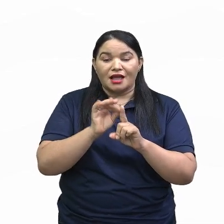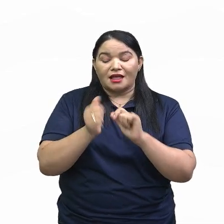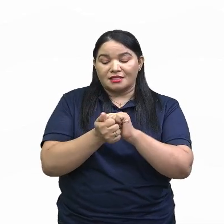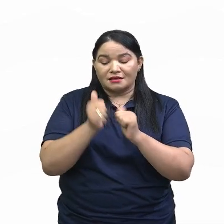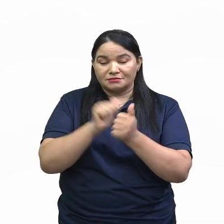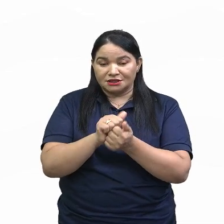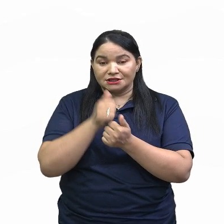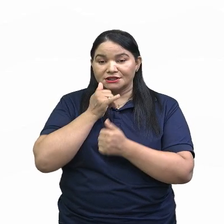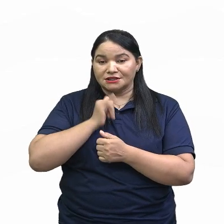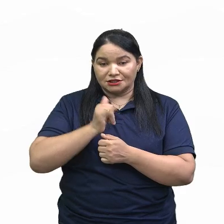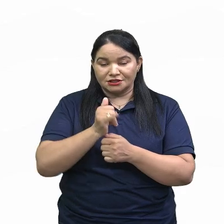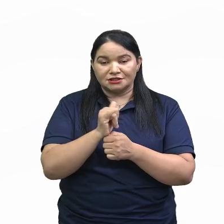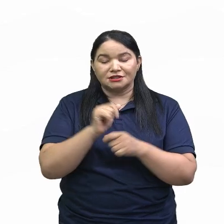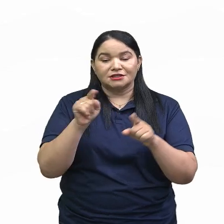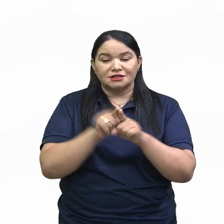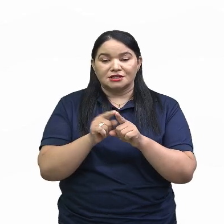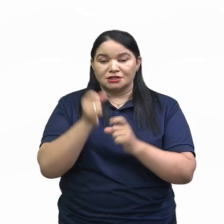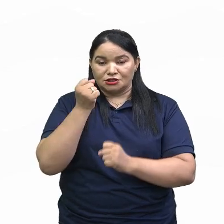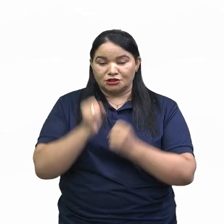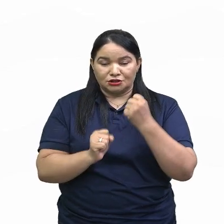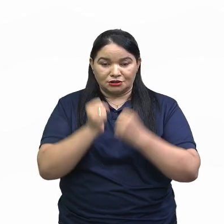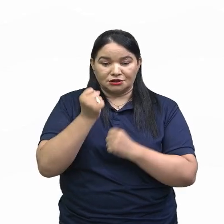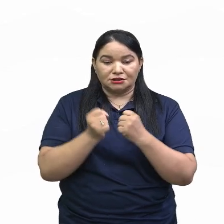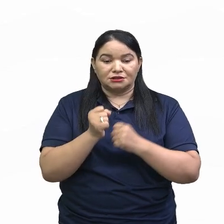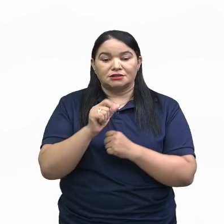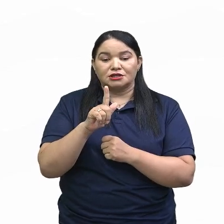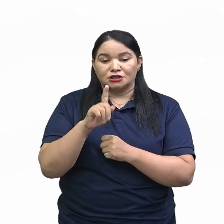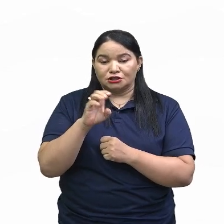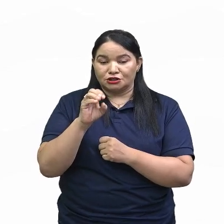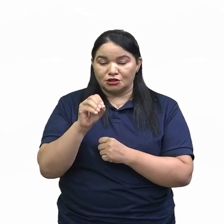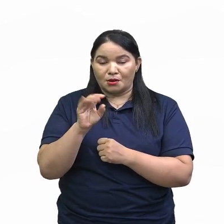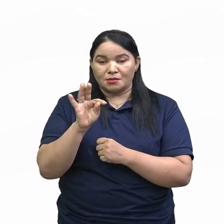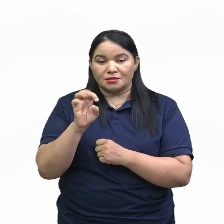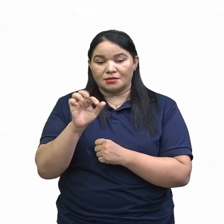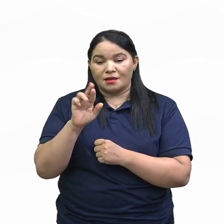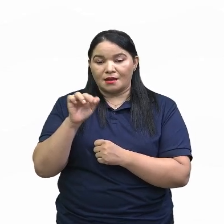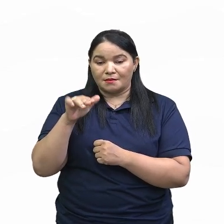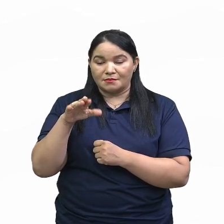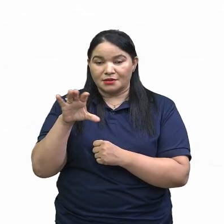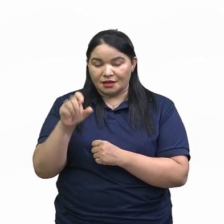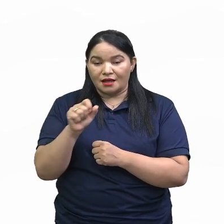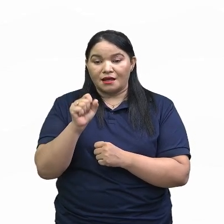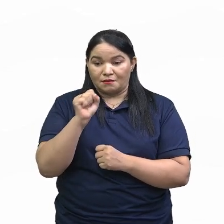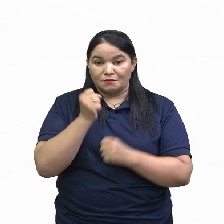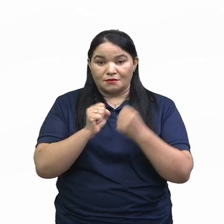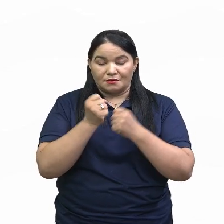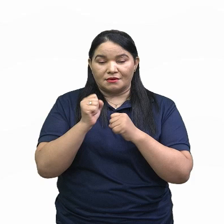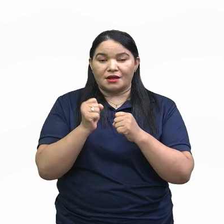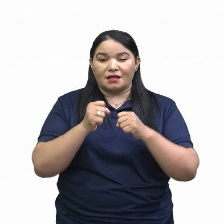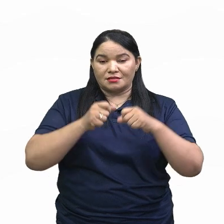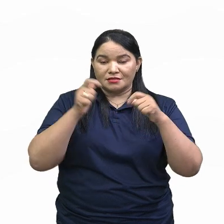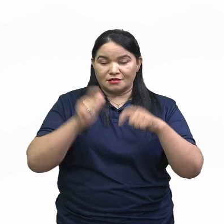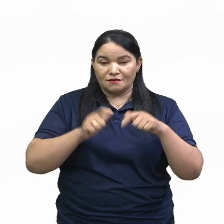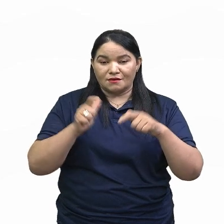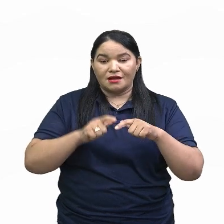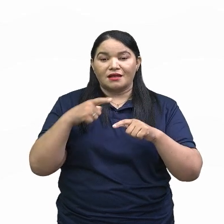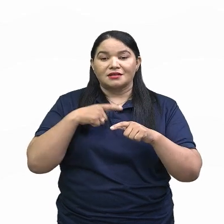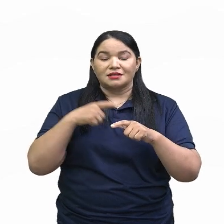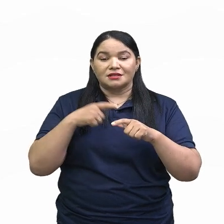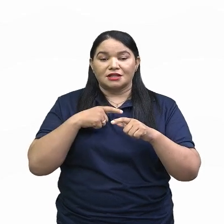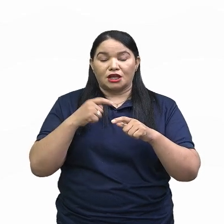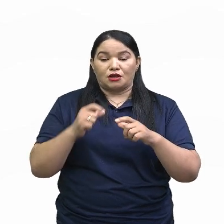elétrica nas usinas geotérmicas, que são construídos geralmente em zonas que possuem